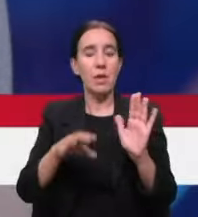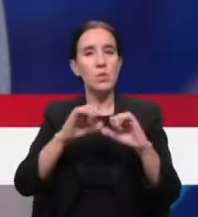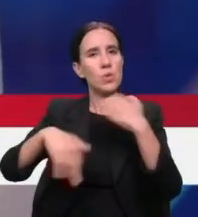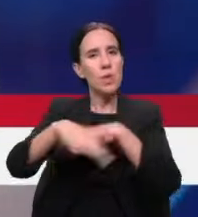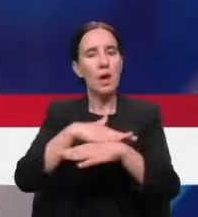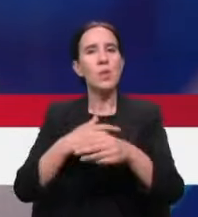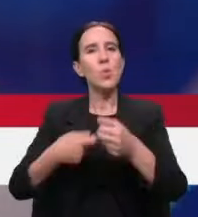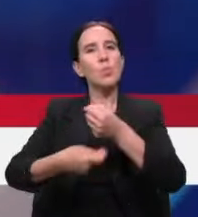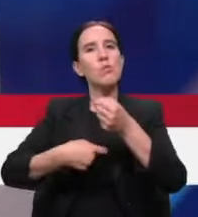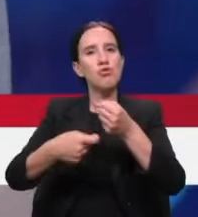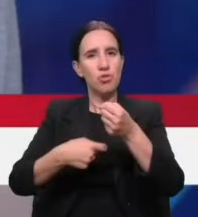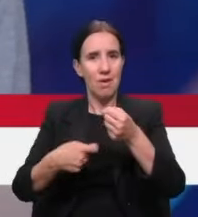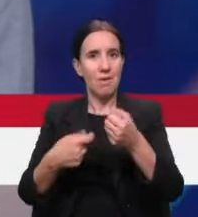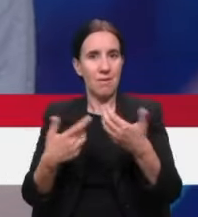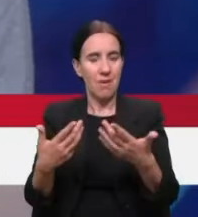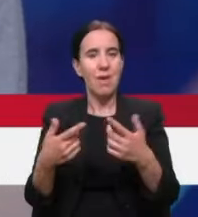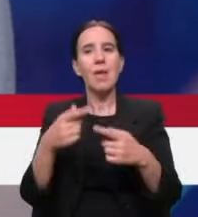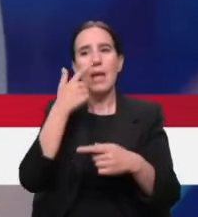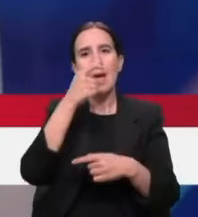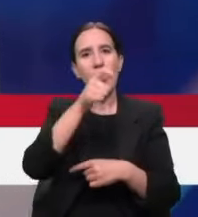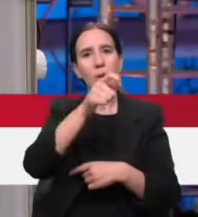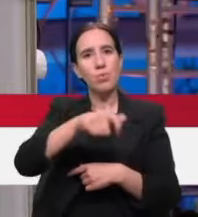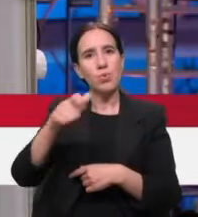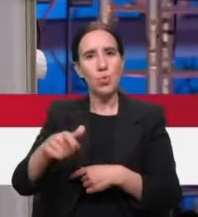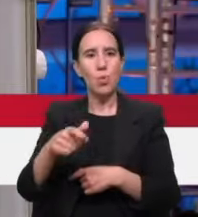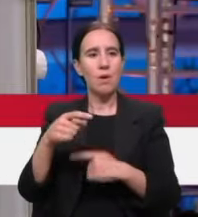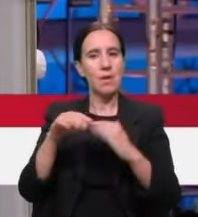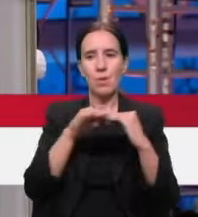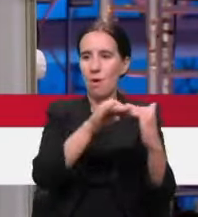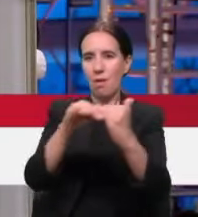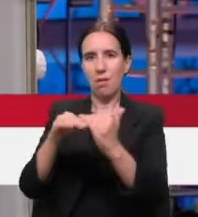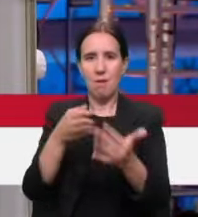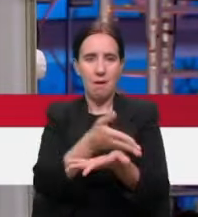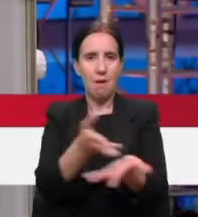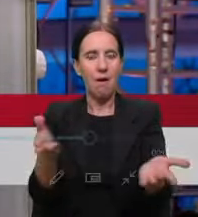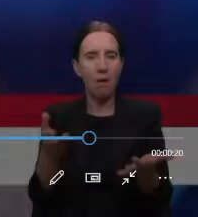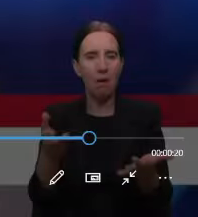comunista, não é? Em que as pessoas são iguais entre si e que